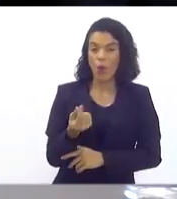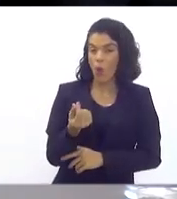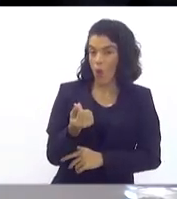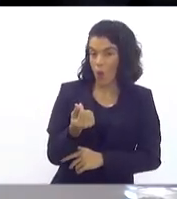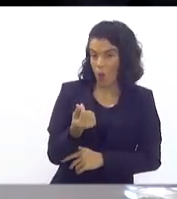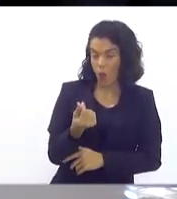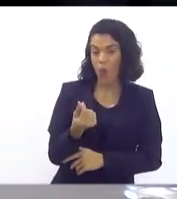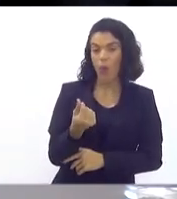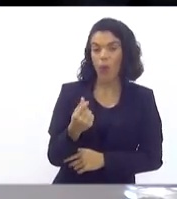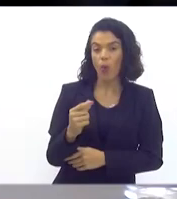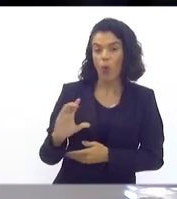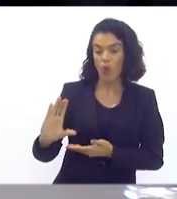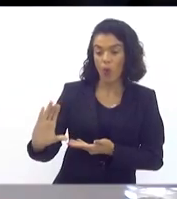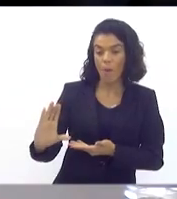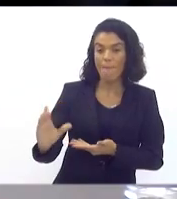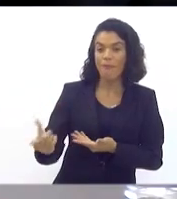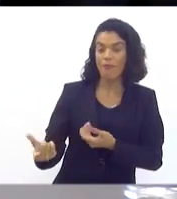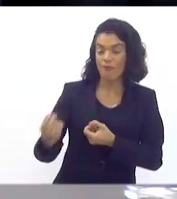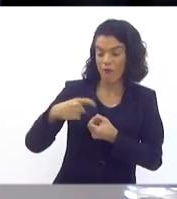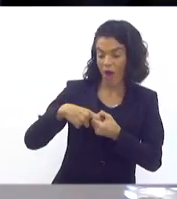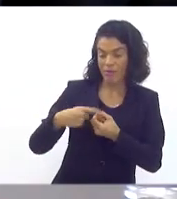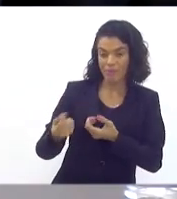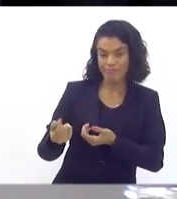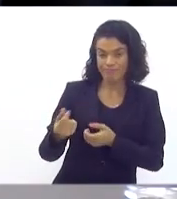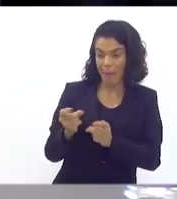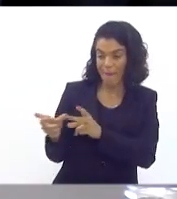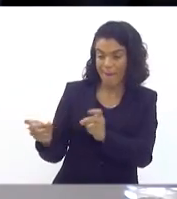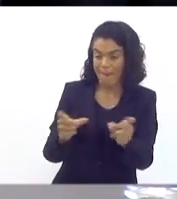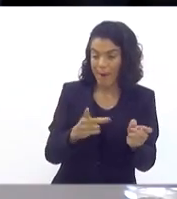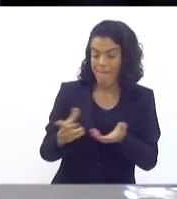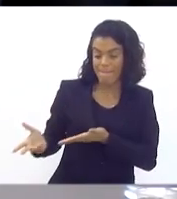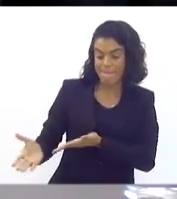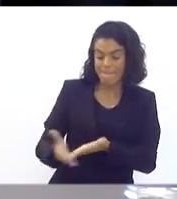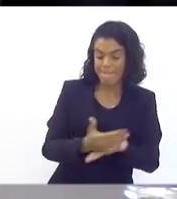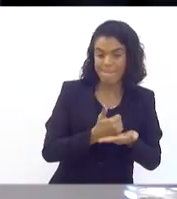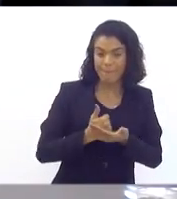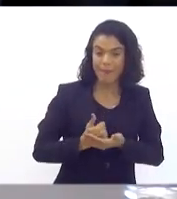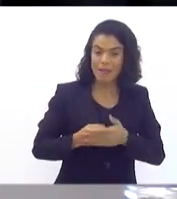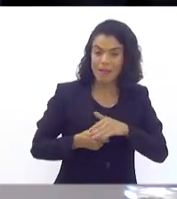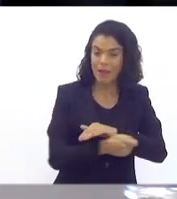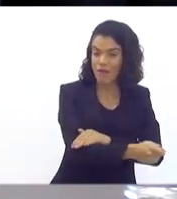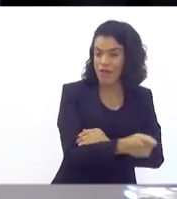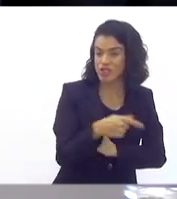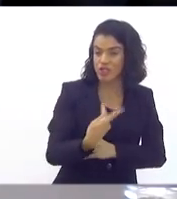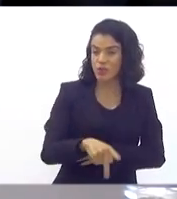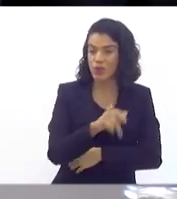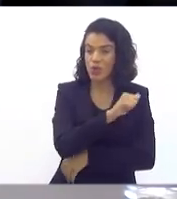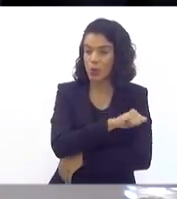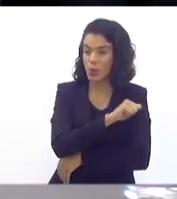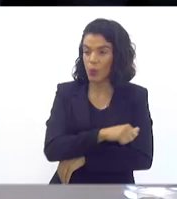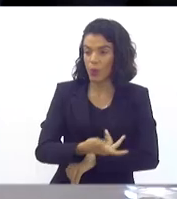e deixar de investir aqui para dar dignidade o povo do Rio de Janeiro